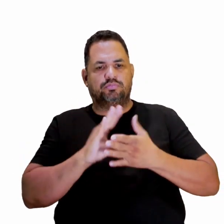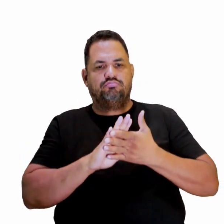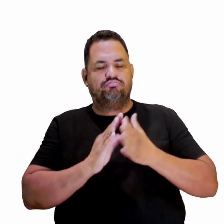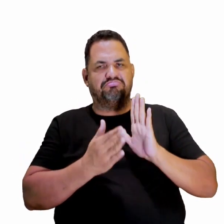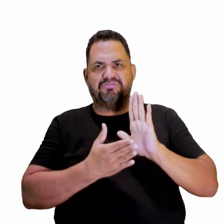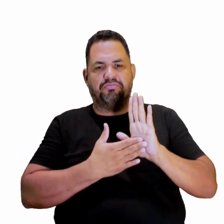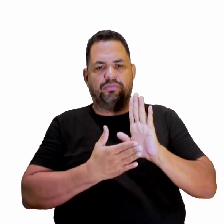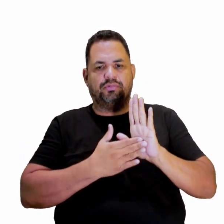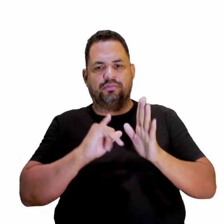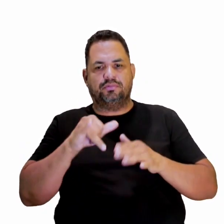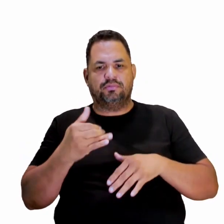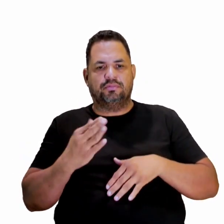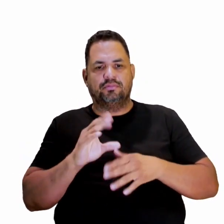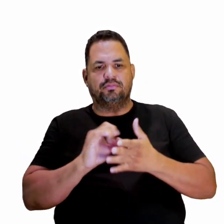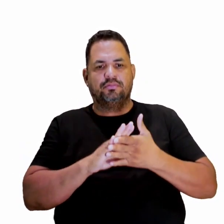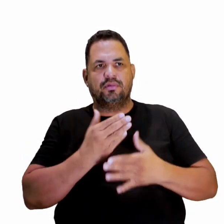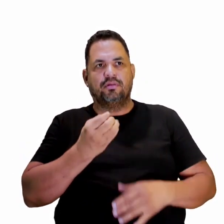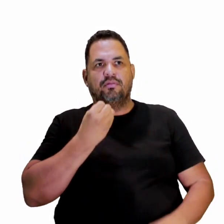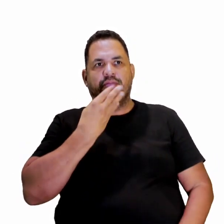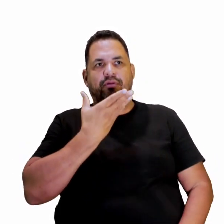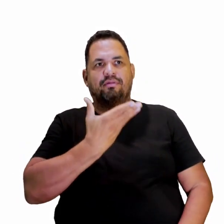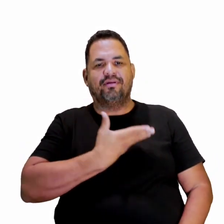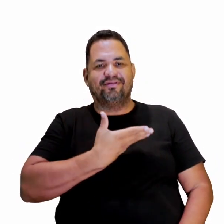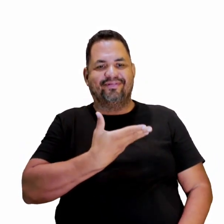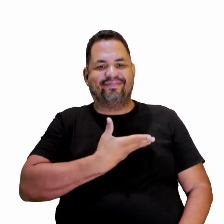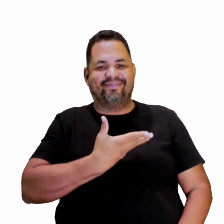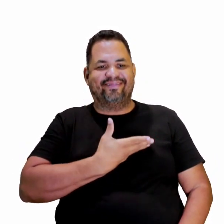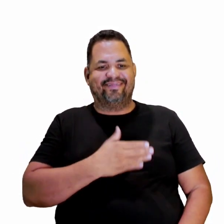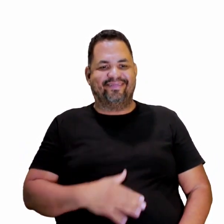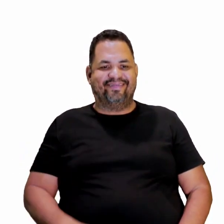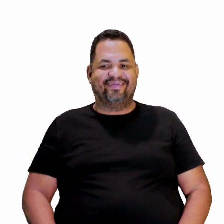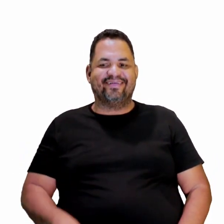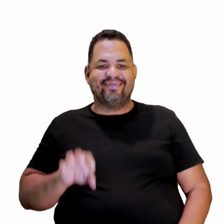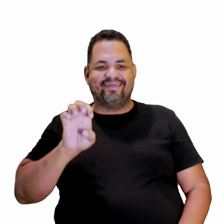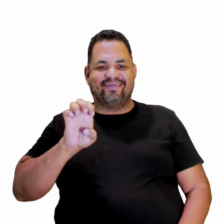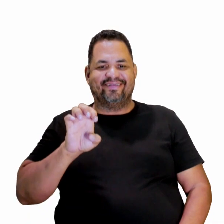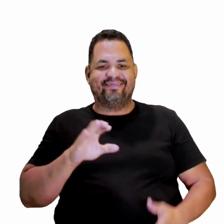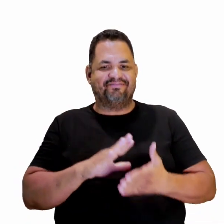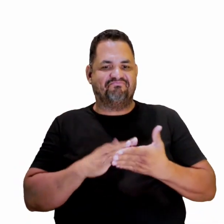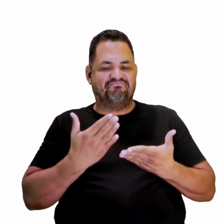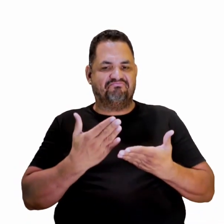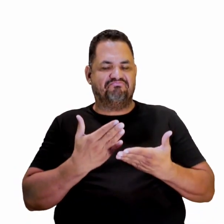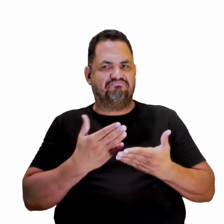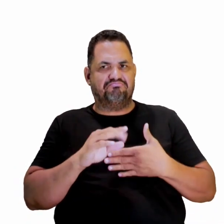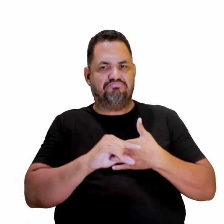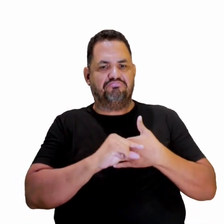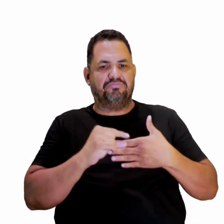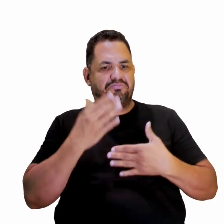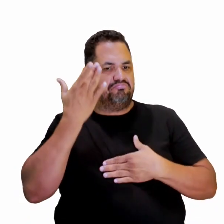próprio autor se Joey era um bom amigo. E letra E. Sobre em uma circunstância o autor lamenta ter descoberto quem Joey